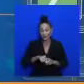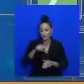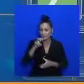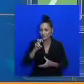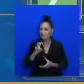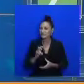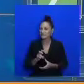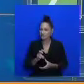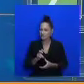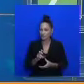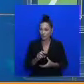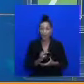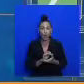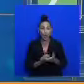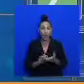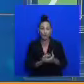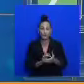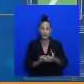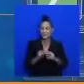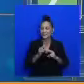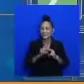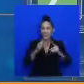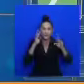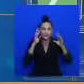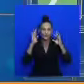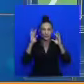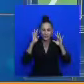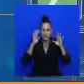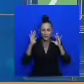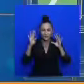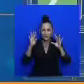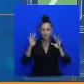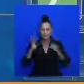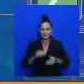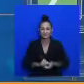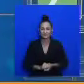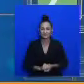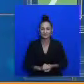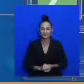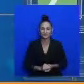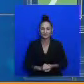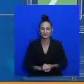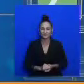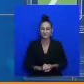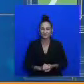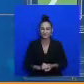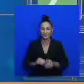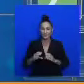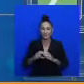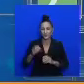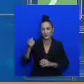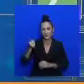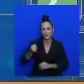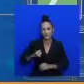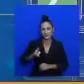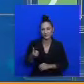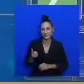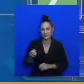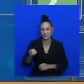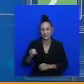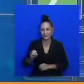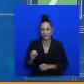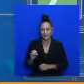5 números. Loterias Caixa. Já pensou? Bola branca, número 60.